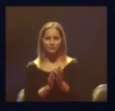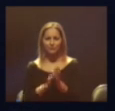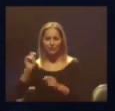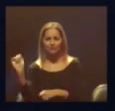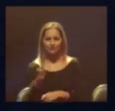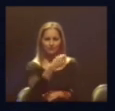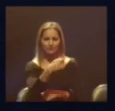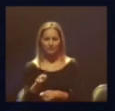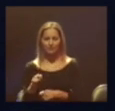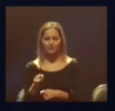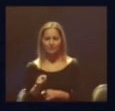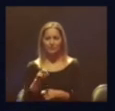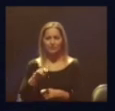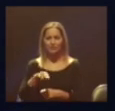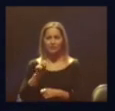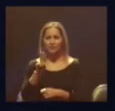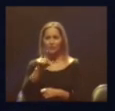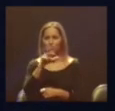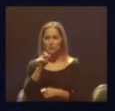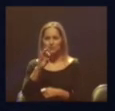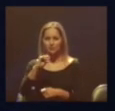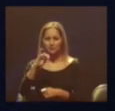Ténis, Neuza Silva.